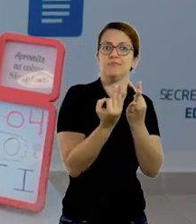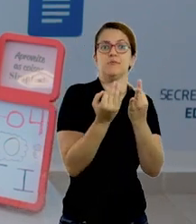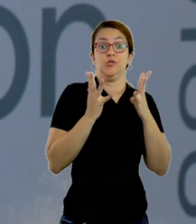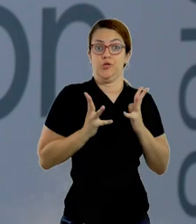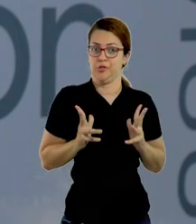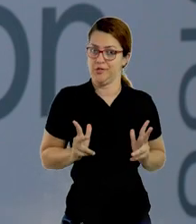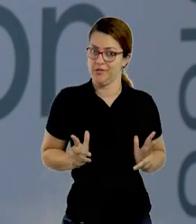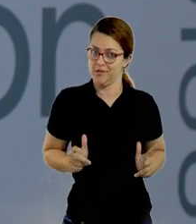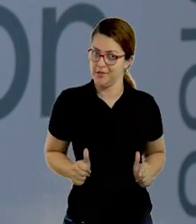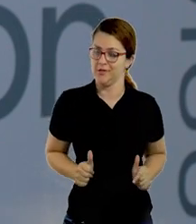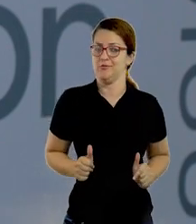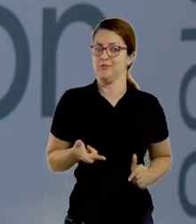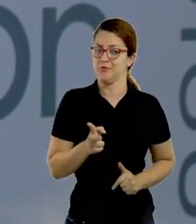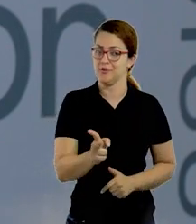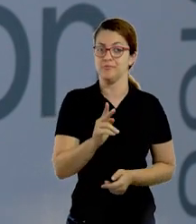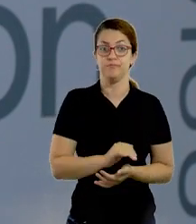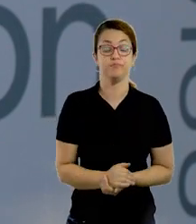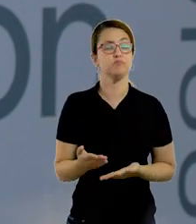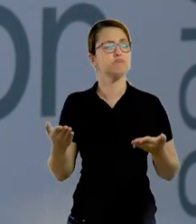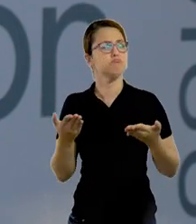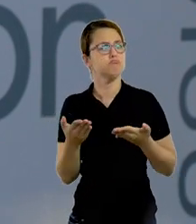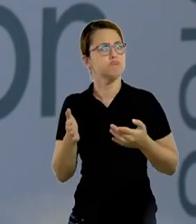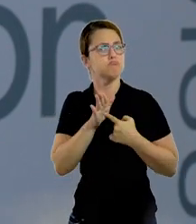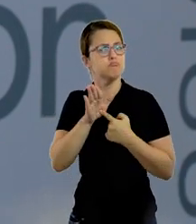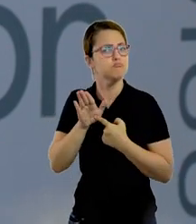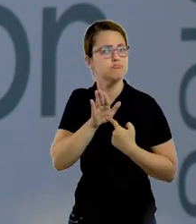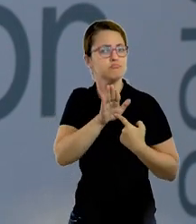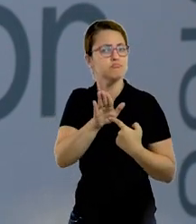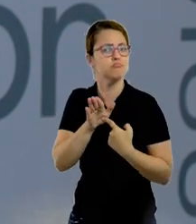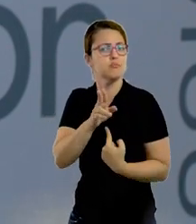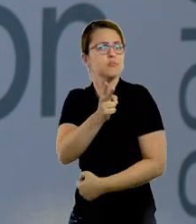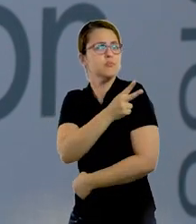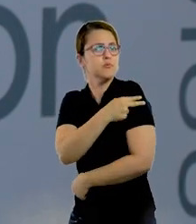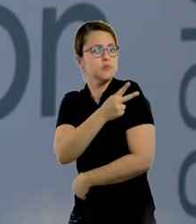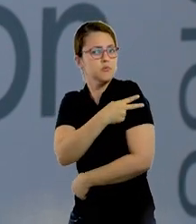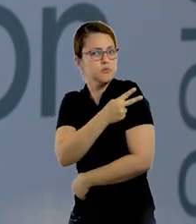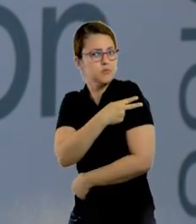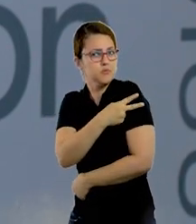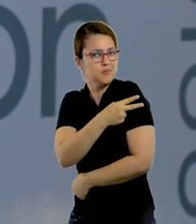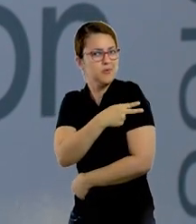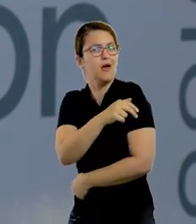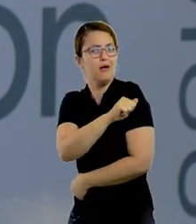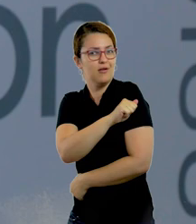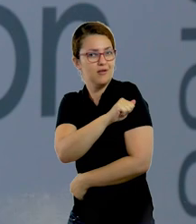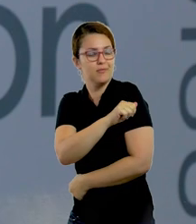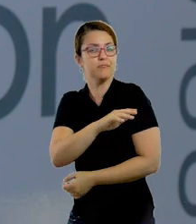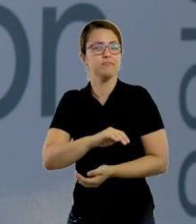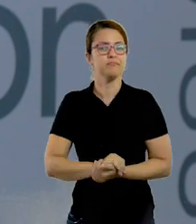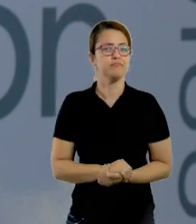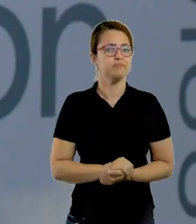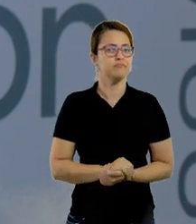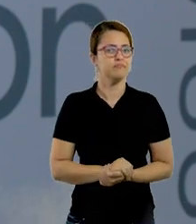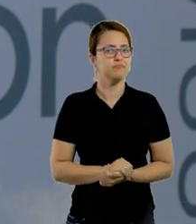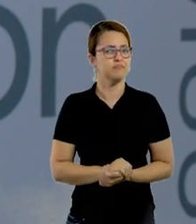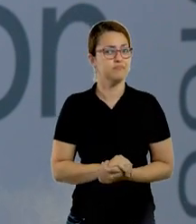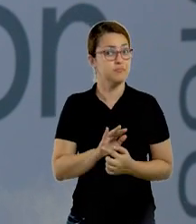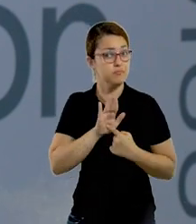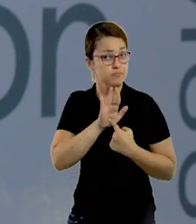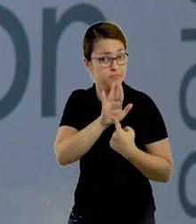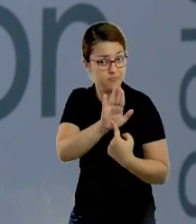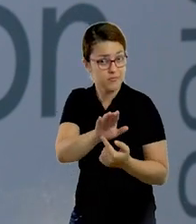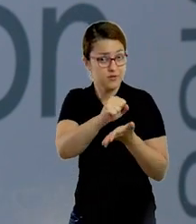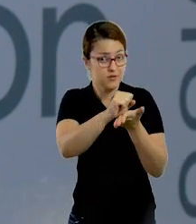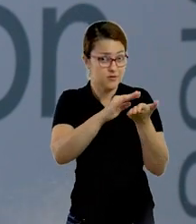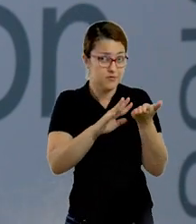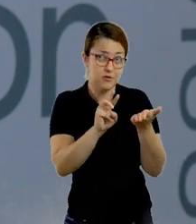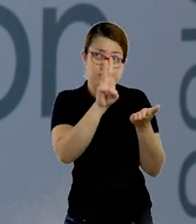higiene. Hoje estou aqui para conversar com os alunos do segundo ano do ensino fundamental. Vocês estão acessando as